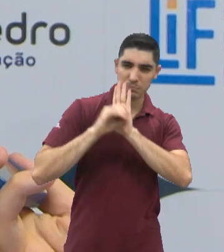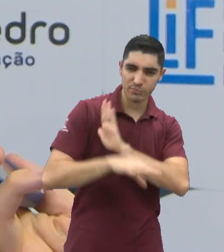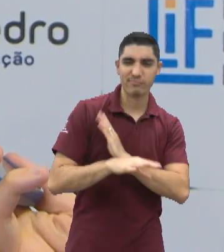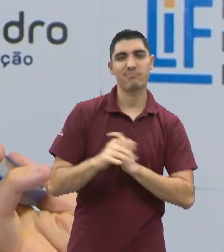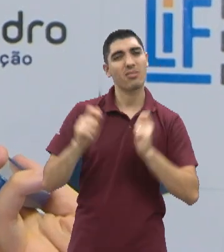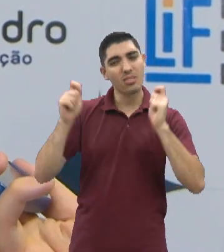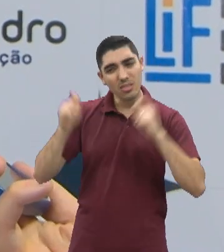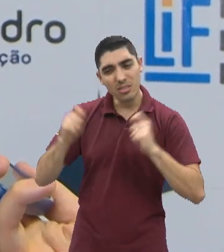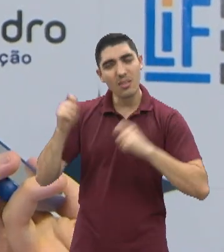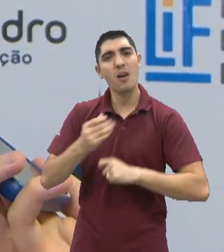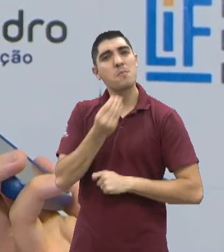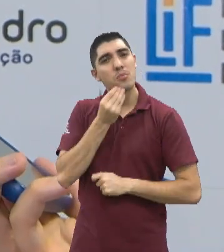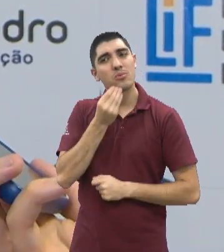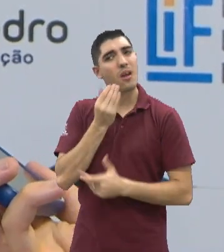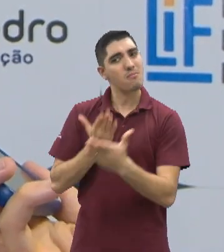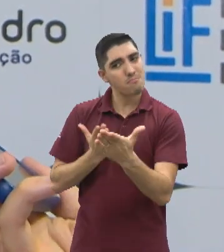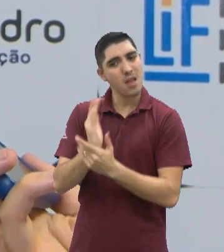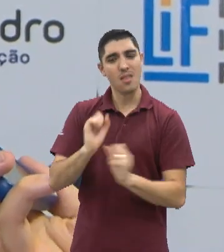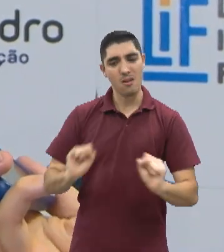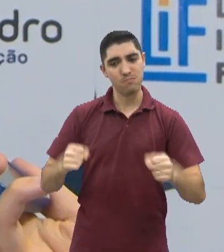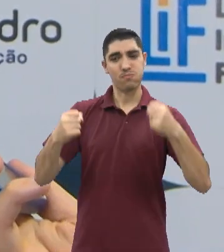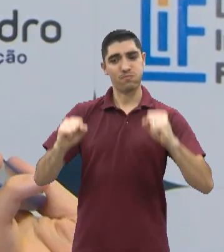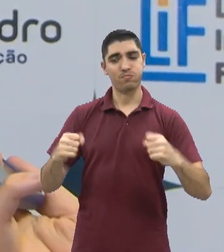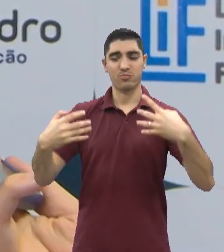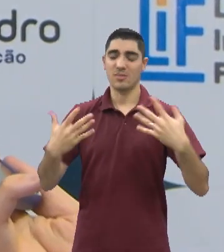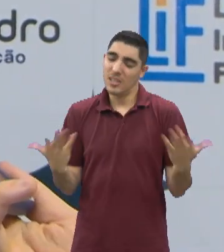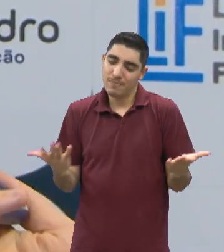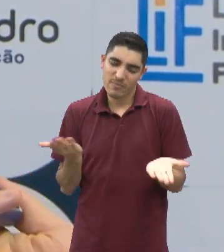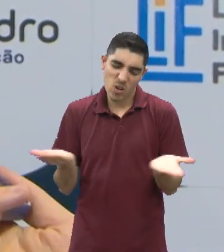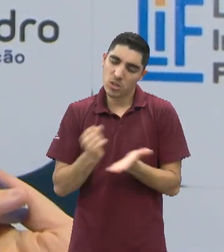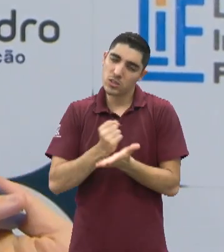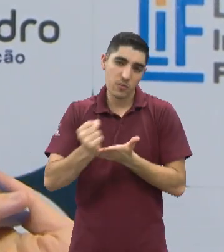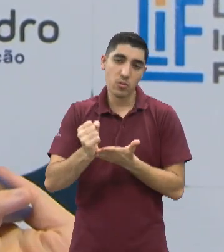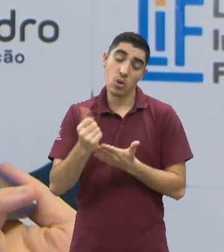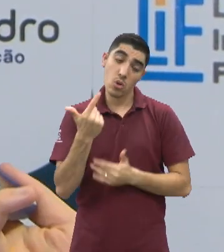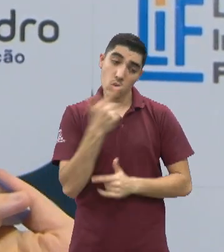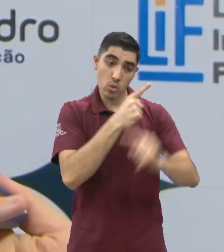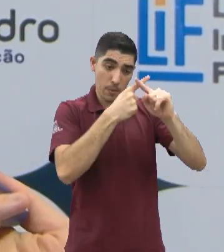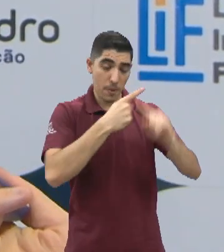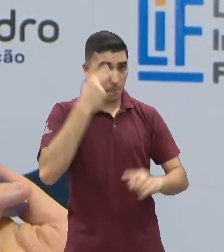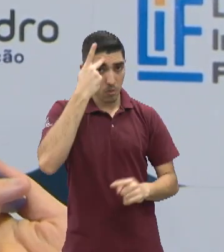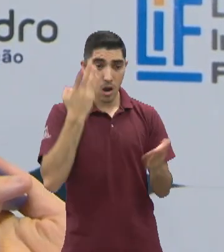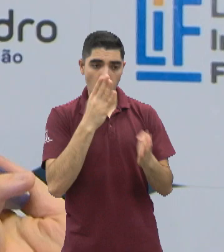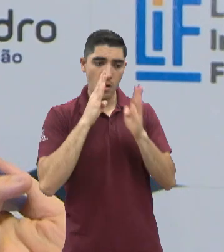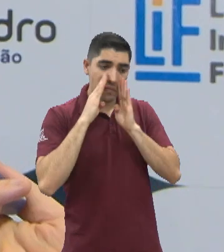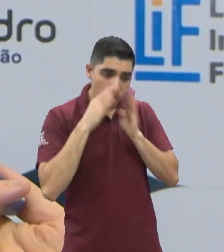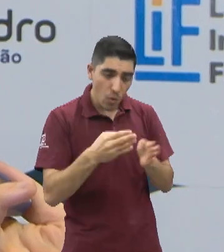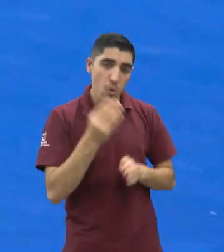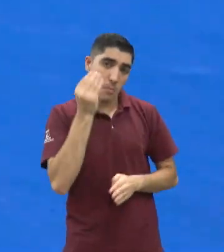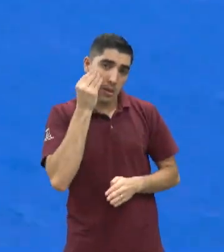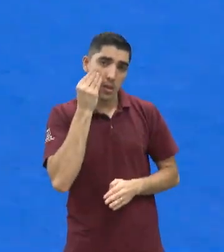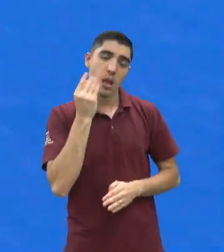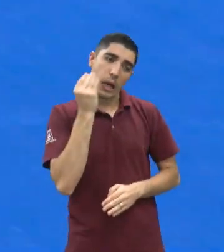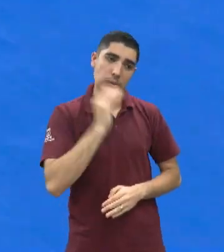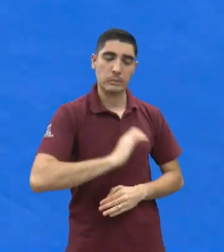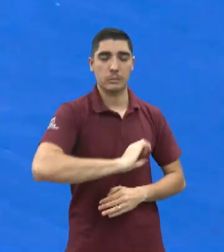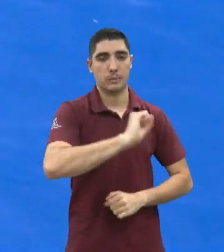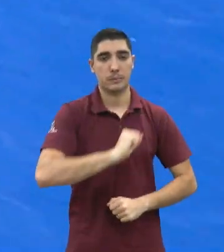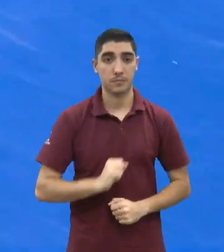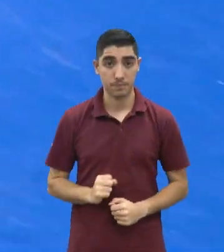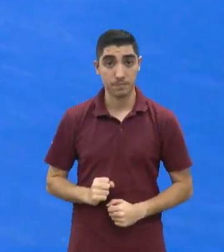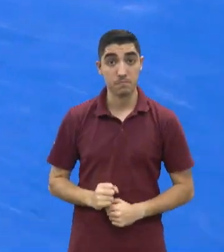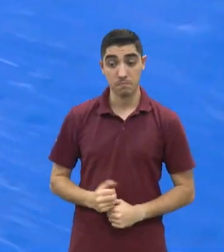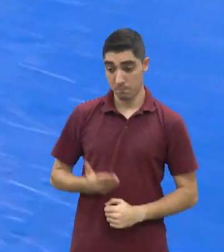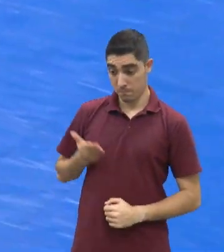poderia ir um pouco mais longe. Mas é juntar os cacos e tem mais um campeonato. E a gente vai forte, o torcedor pode esperar a gente bem forte. Do lado